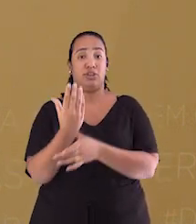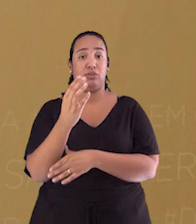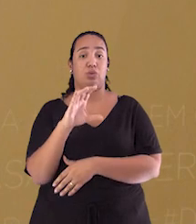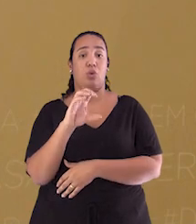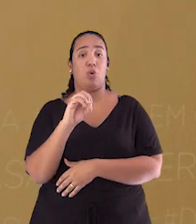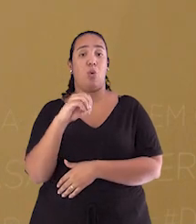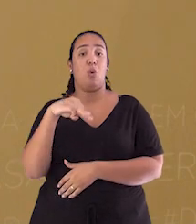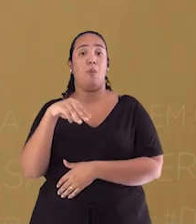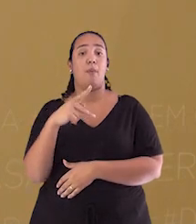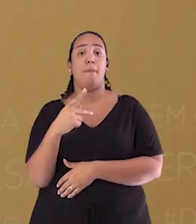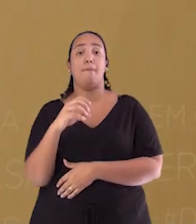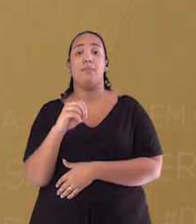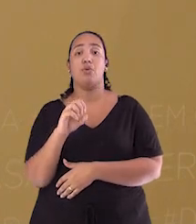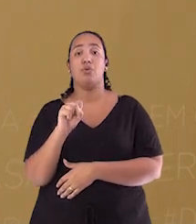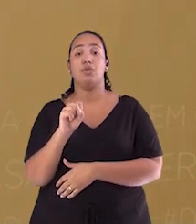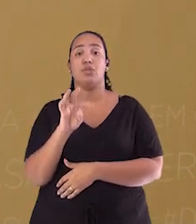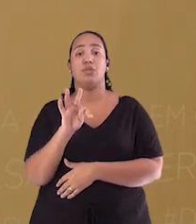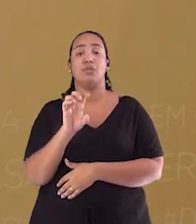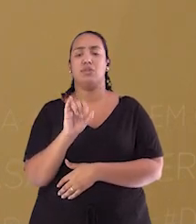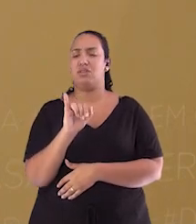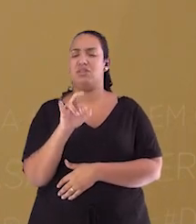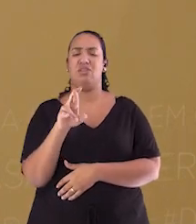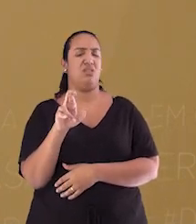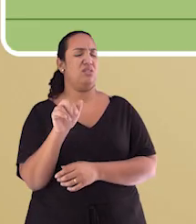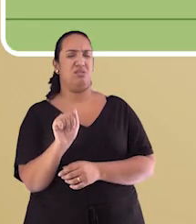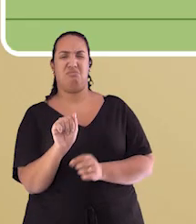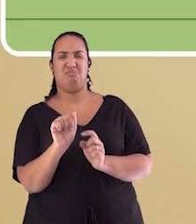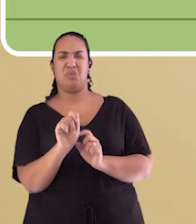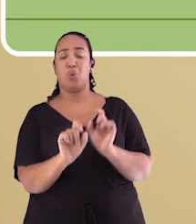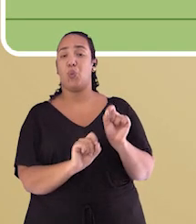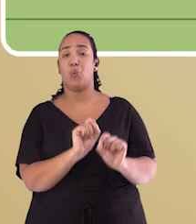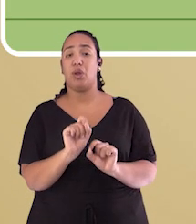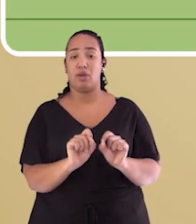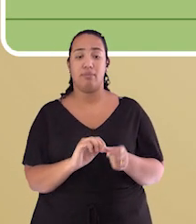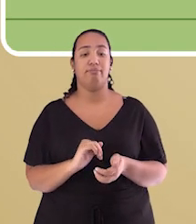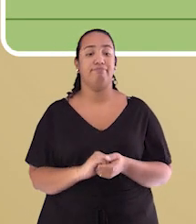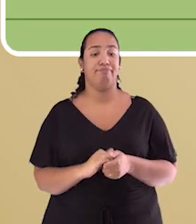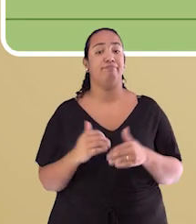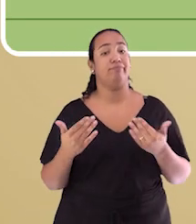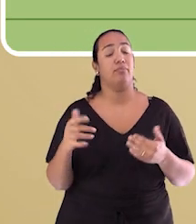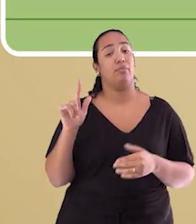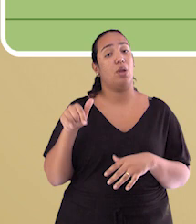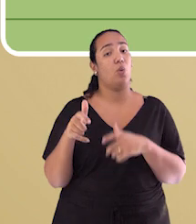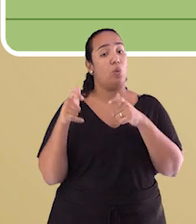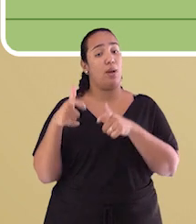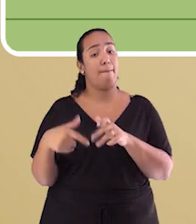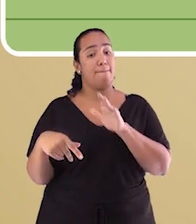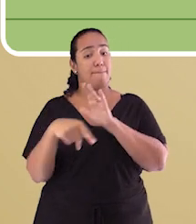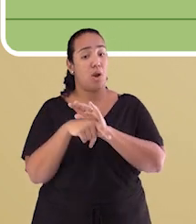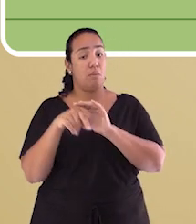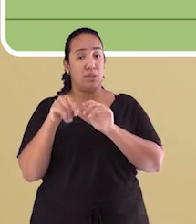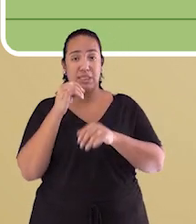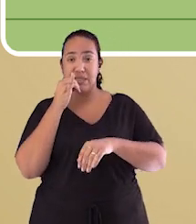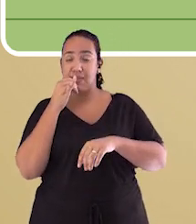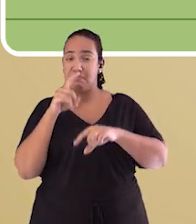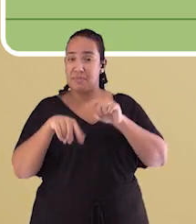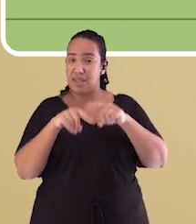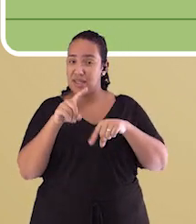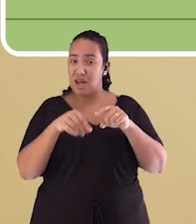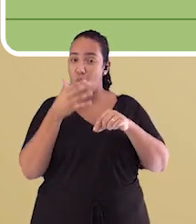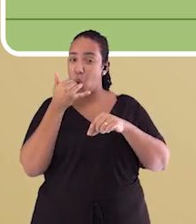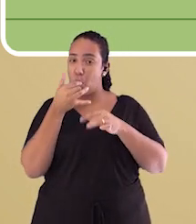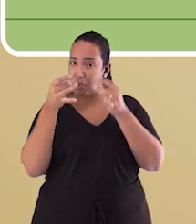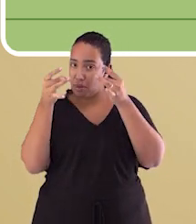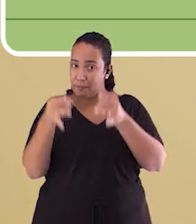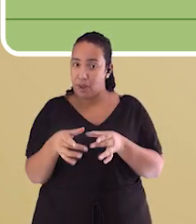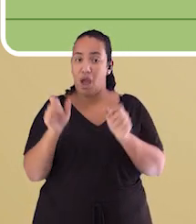doméstica. Mas afinal, o que é uma composteira? A composteira é um lugar próprio para depositar material orgânico,